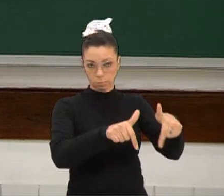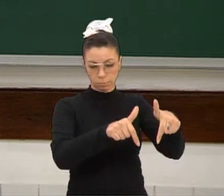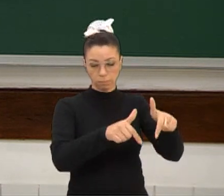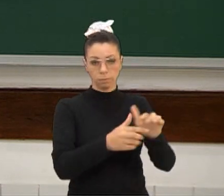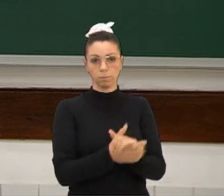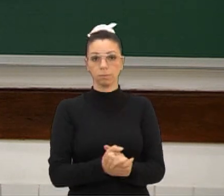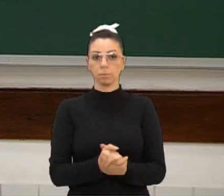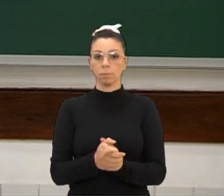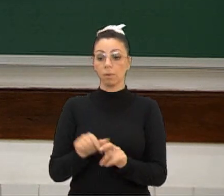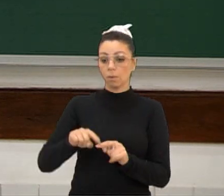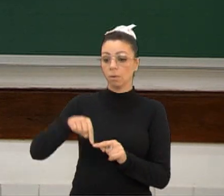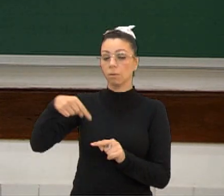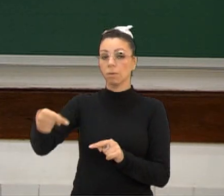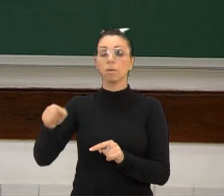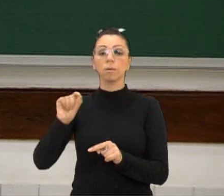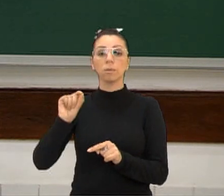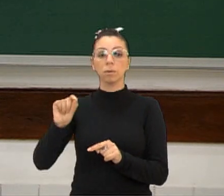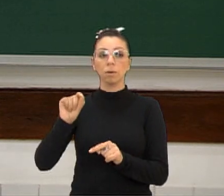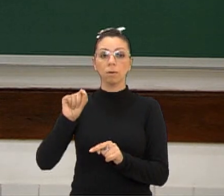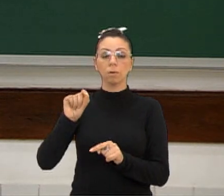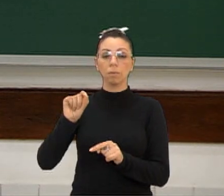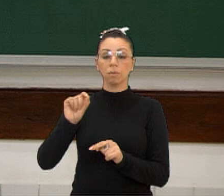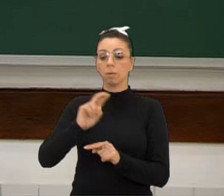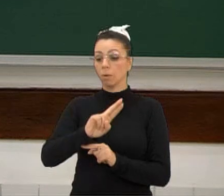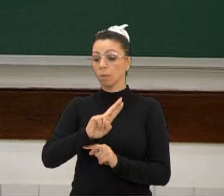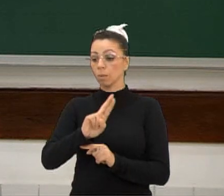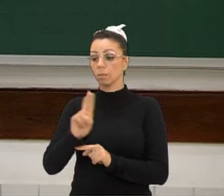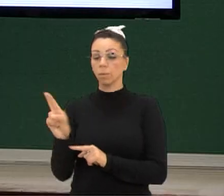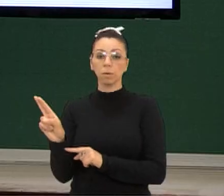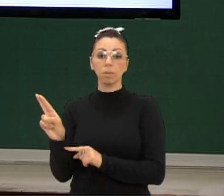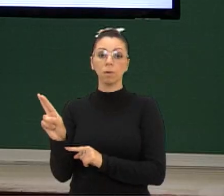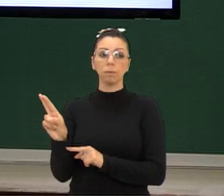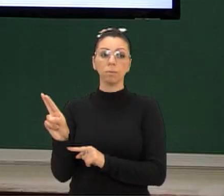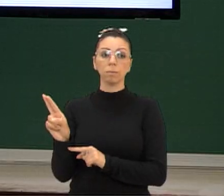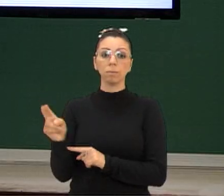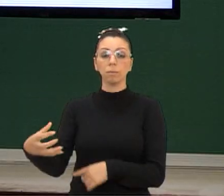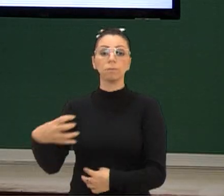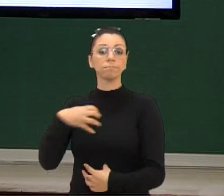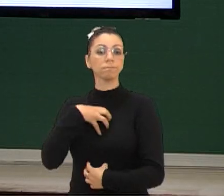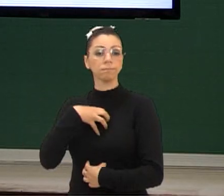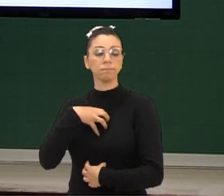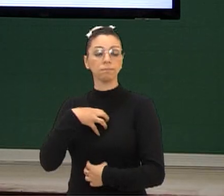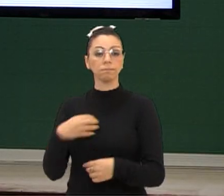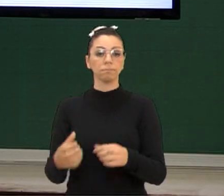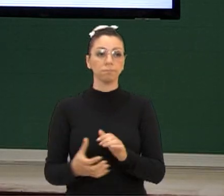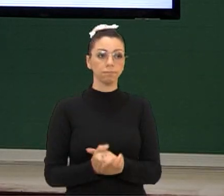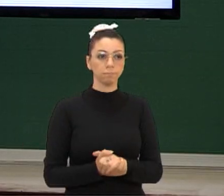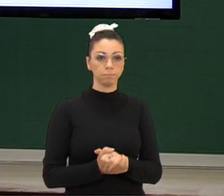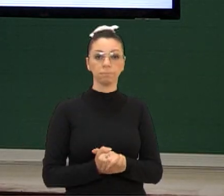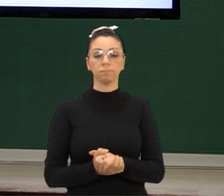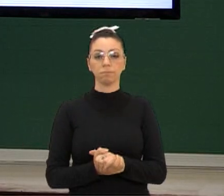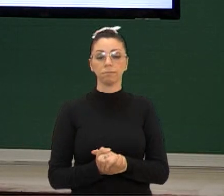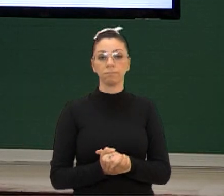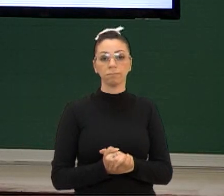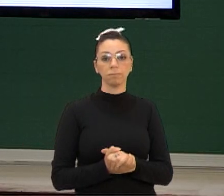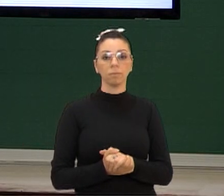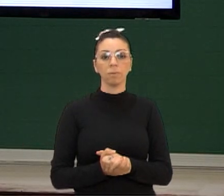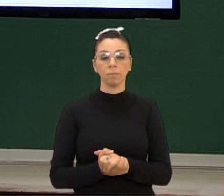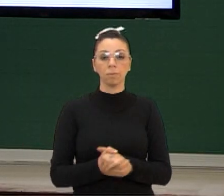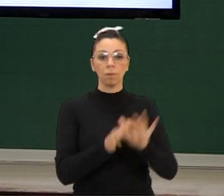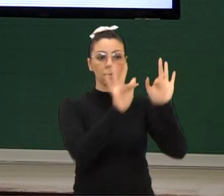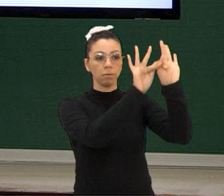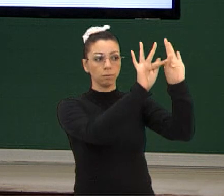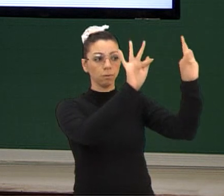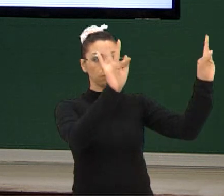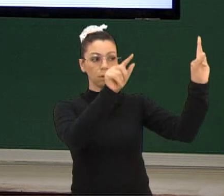e depois eu tenho o quê? Um nome ali indicando uma qualidade. Neste meu primeiro caso, se